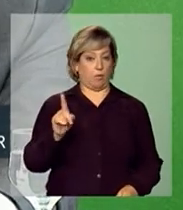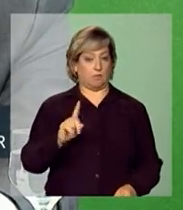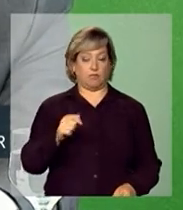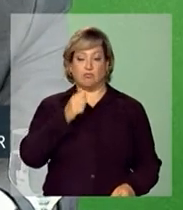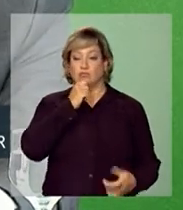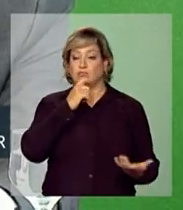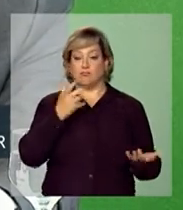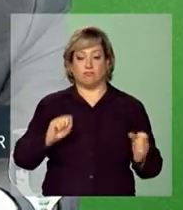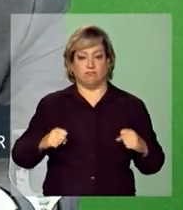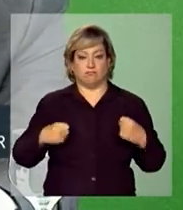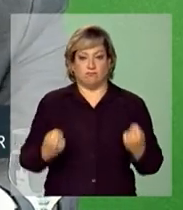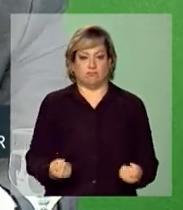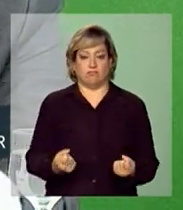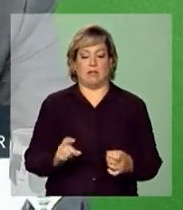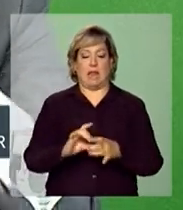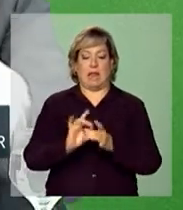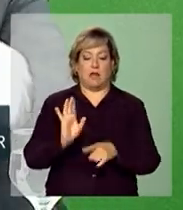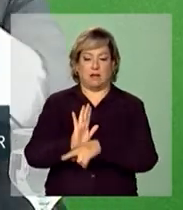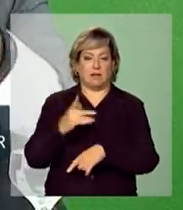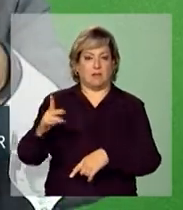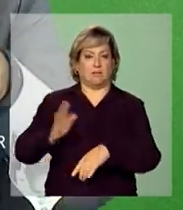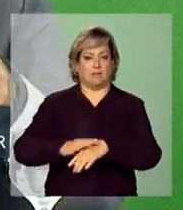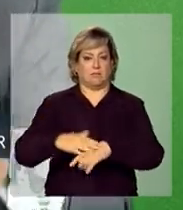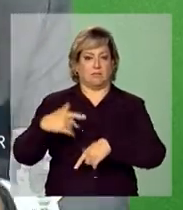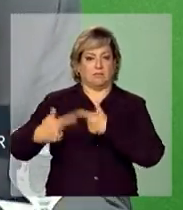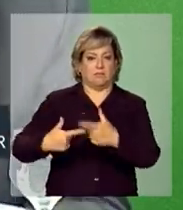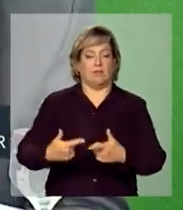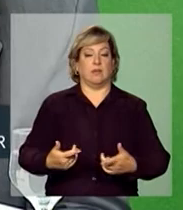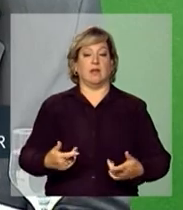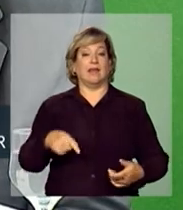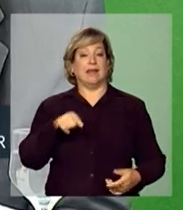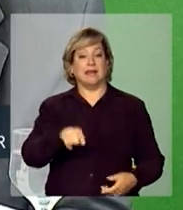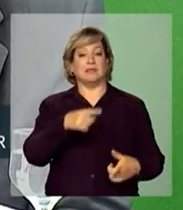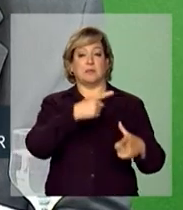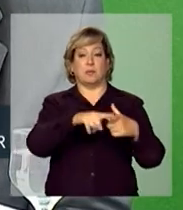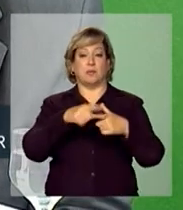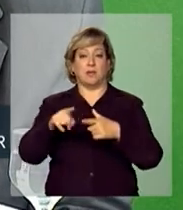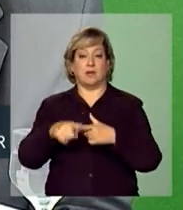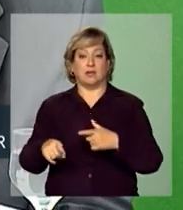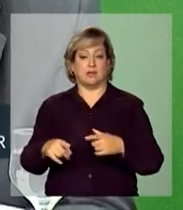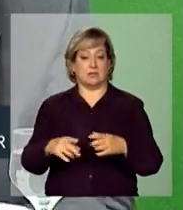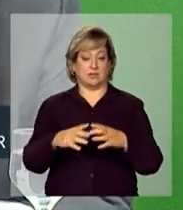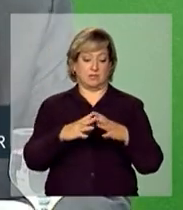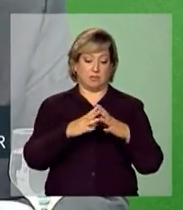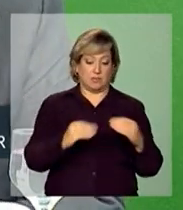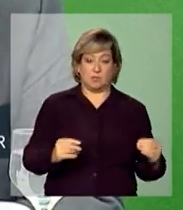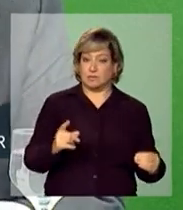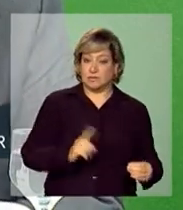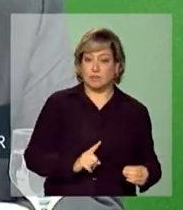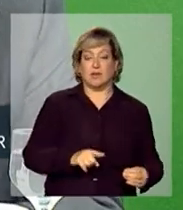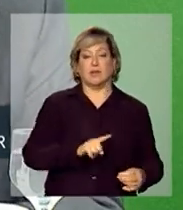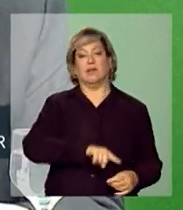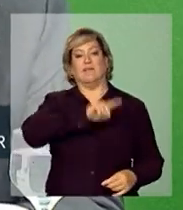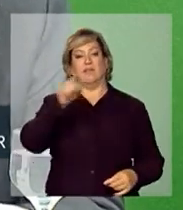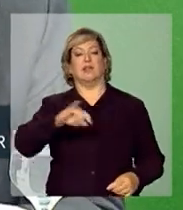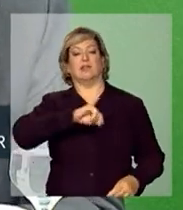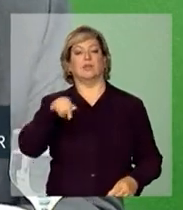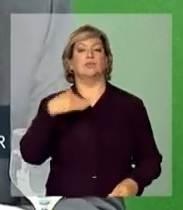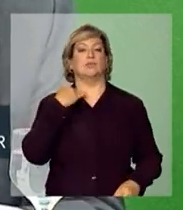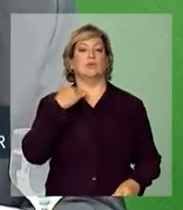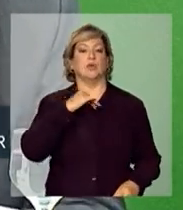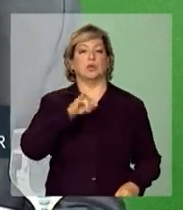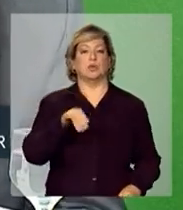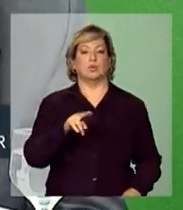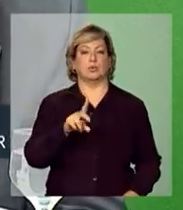ou a demanda ela fica irresulida ou ela vai cair no judiciário 70% das ações